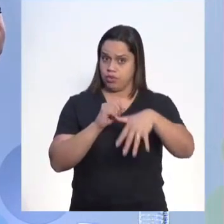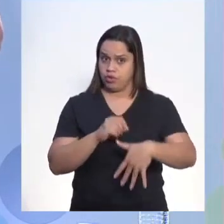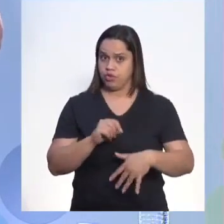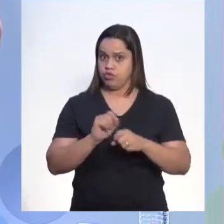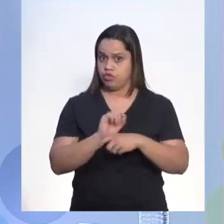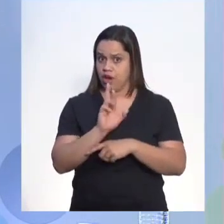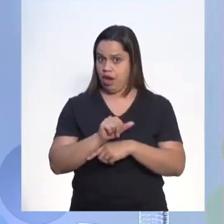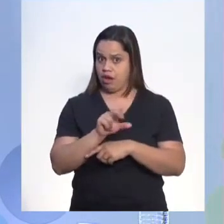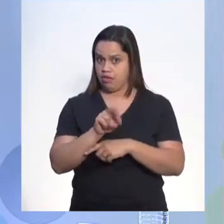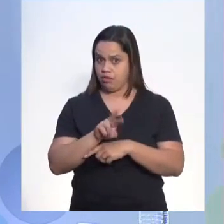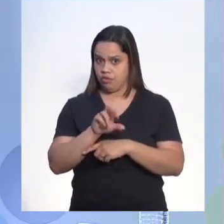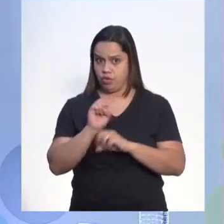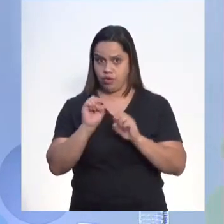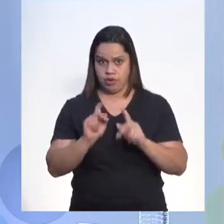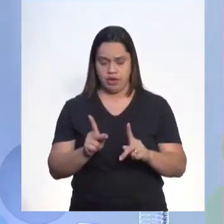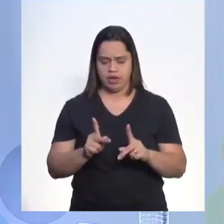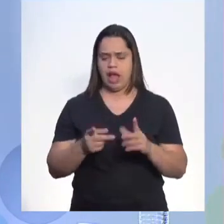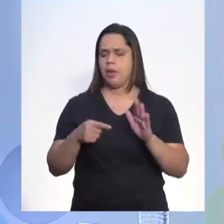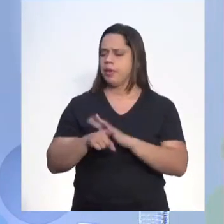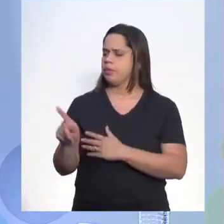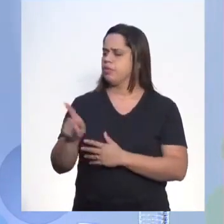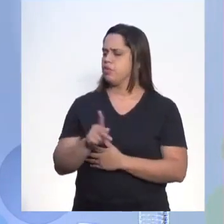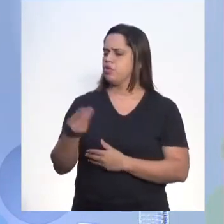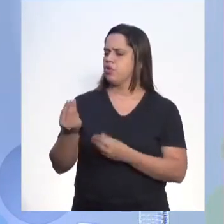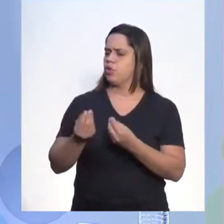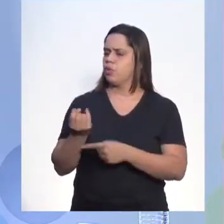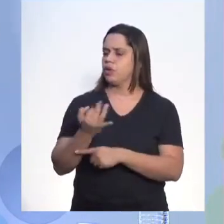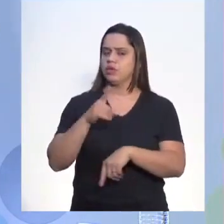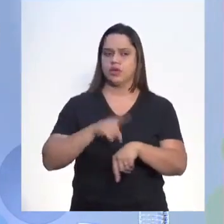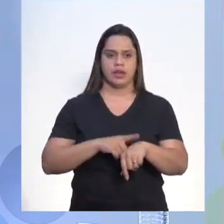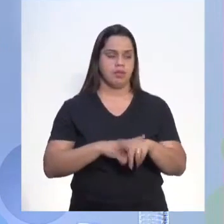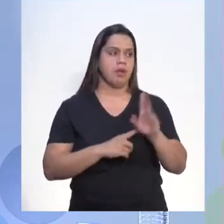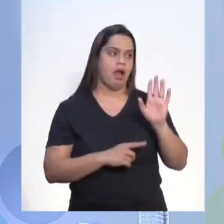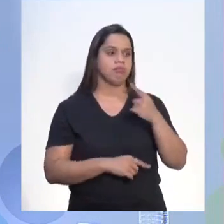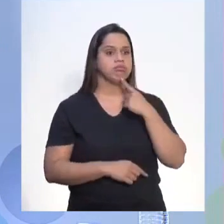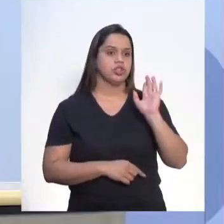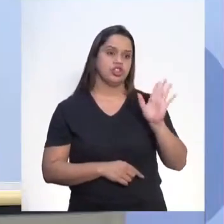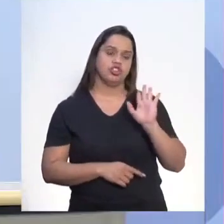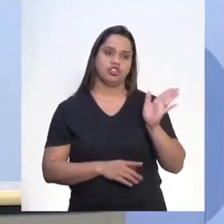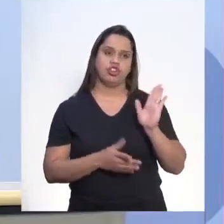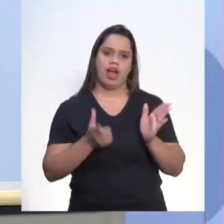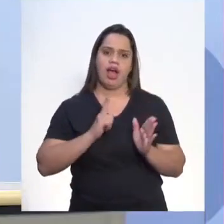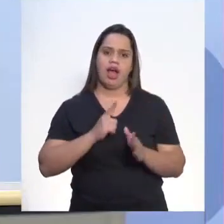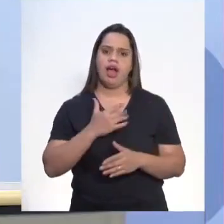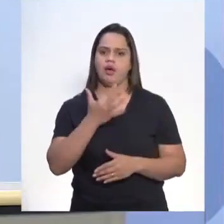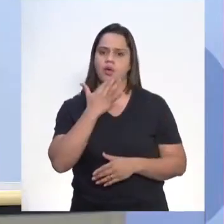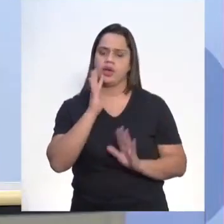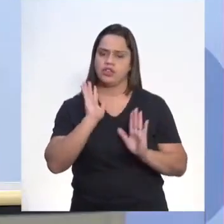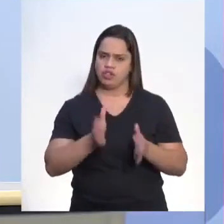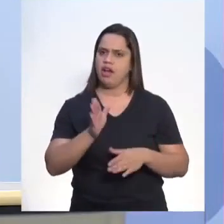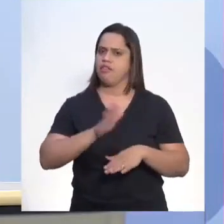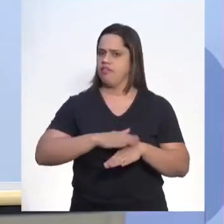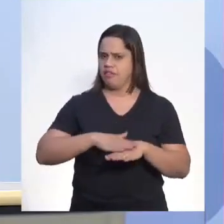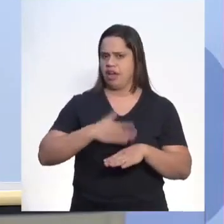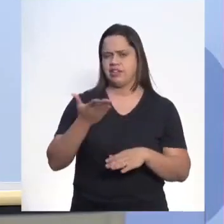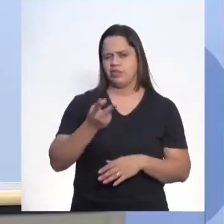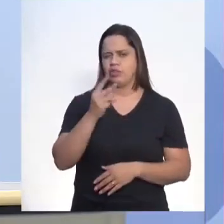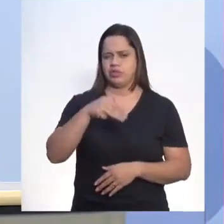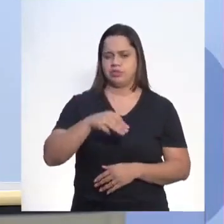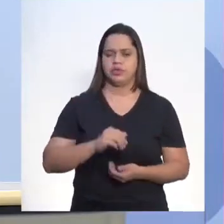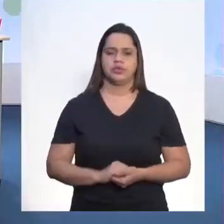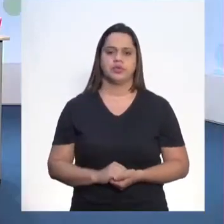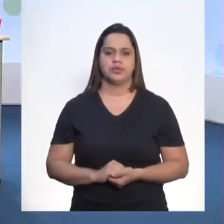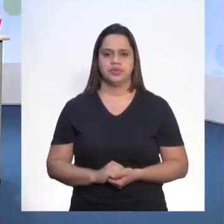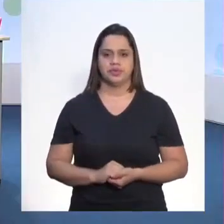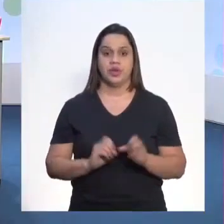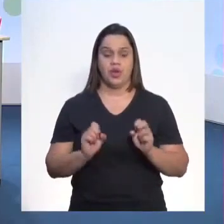certo? Professora Roberta, quanto tempo para essa atividade? A professora Inês, diagrama de árvore, eles já estão fazendo já faz um tempinho, então 2